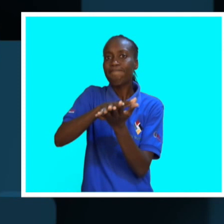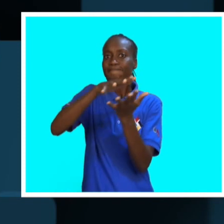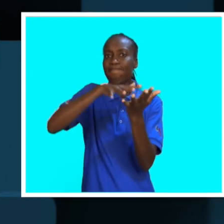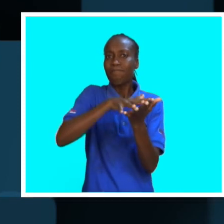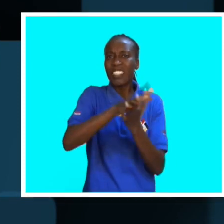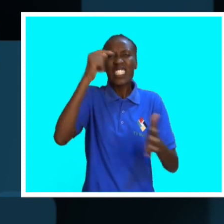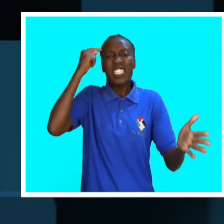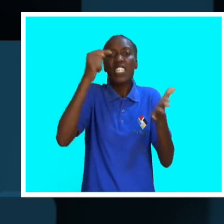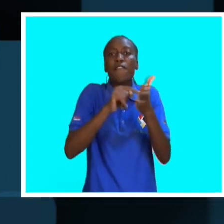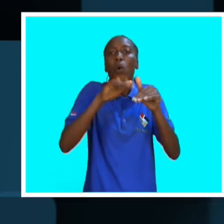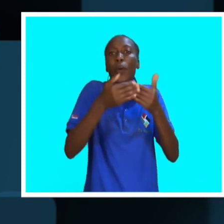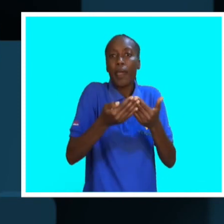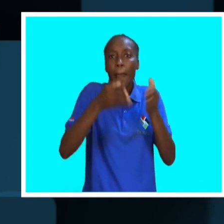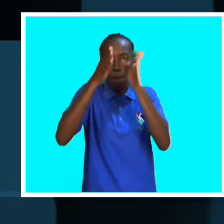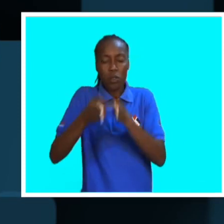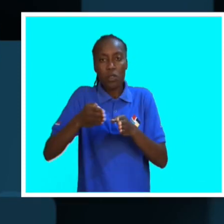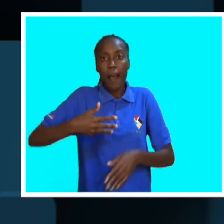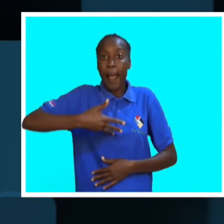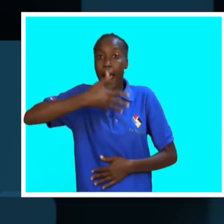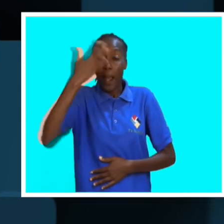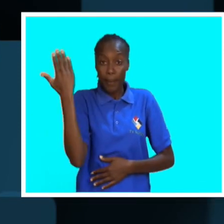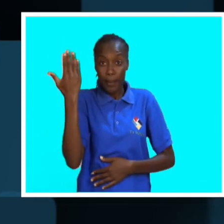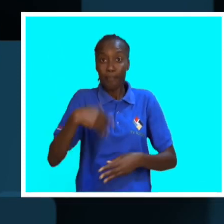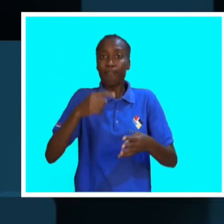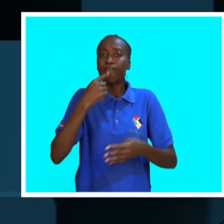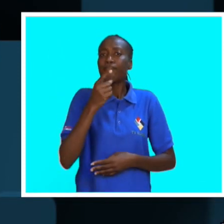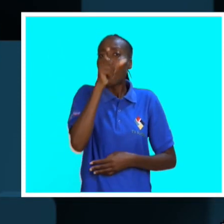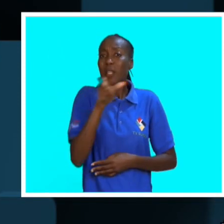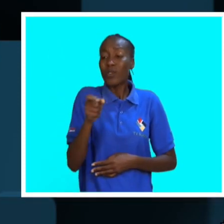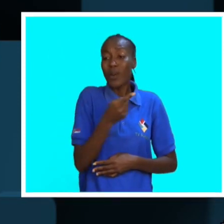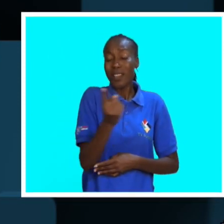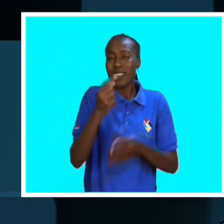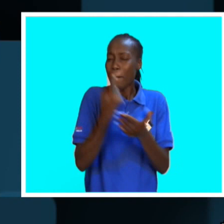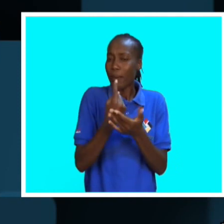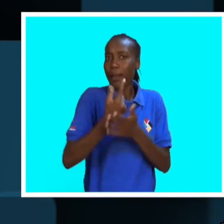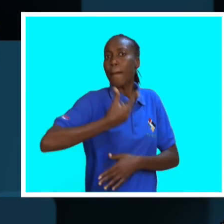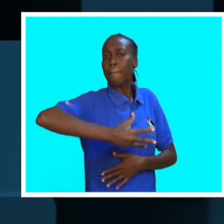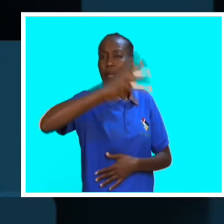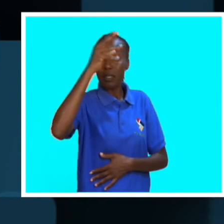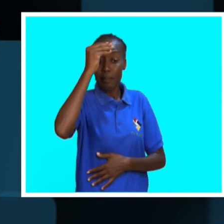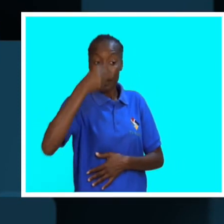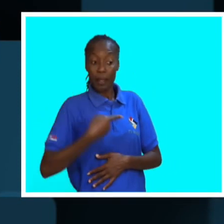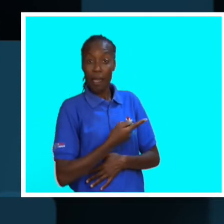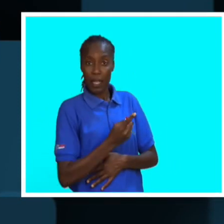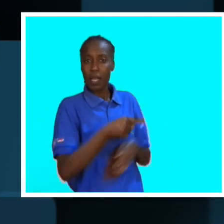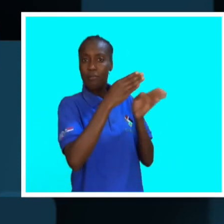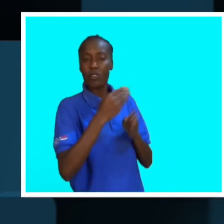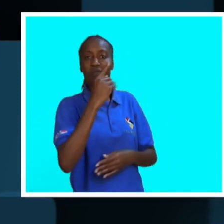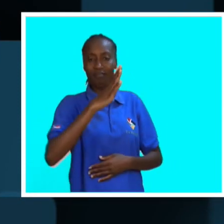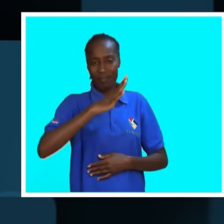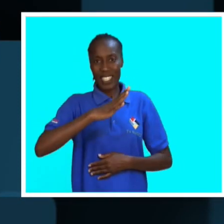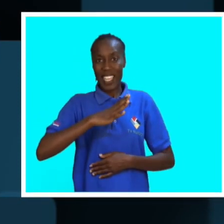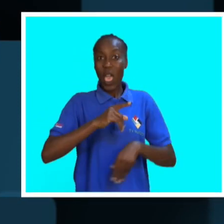o que é ser portador do albinismo? O que é que esta pessoa... É preciso que as pessoas entendam que esta